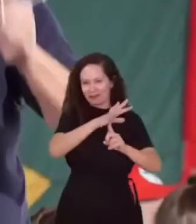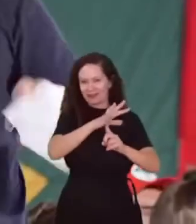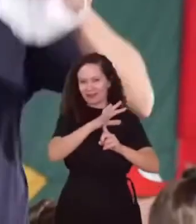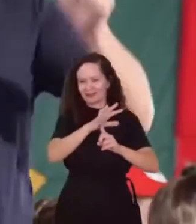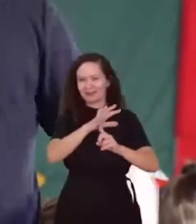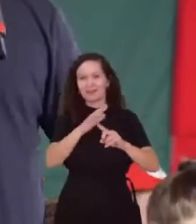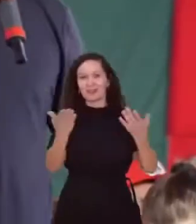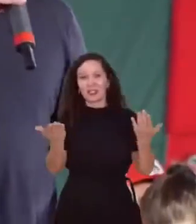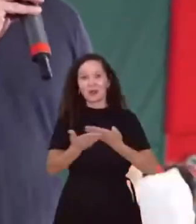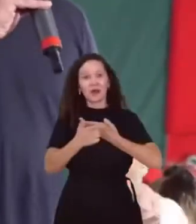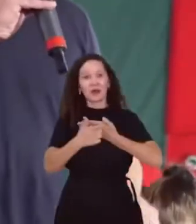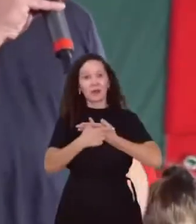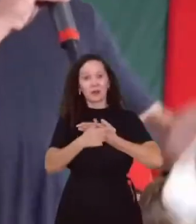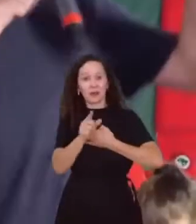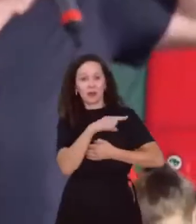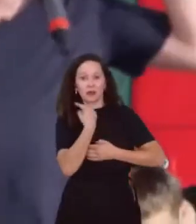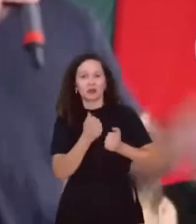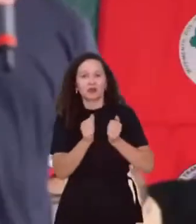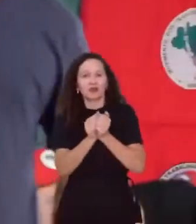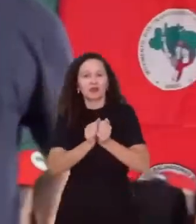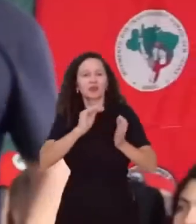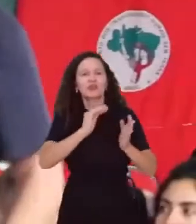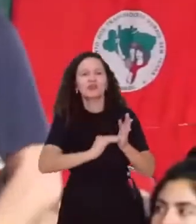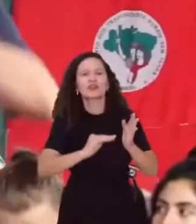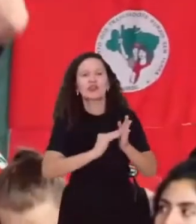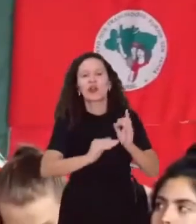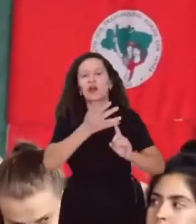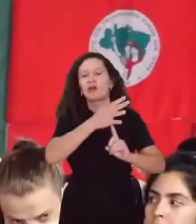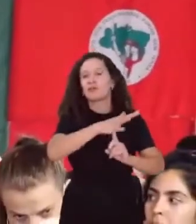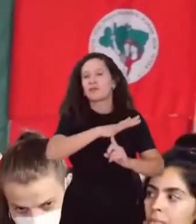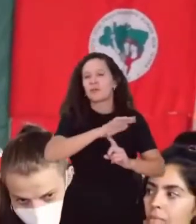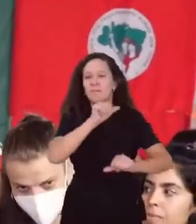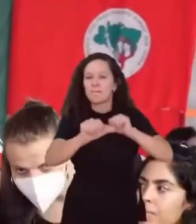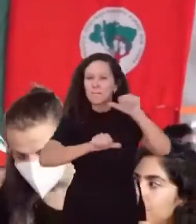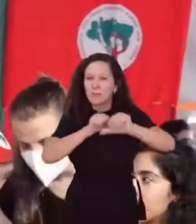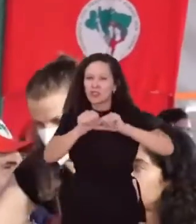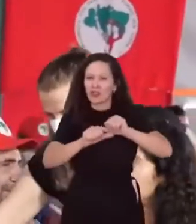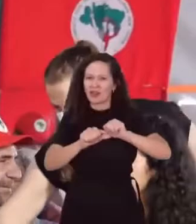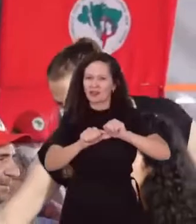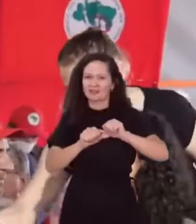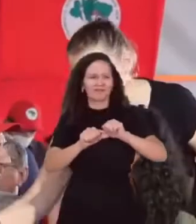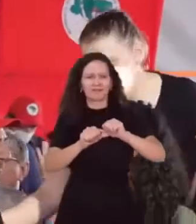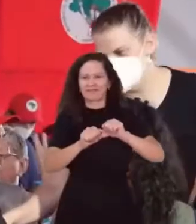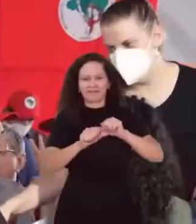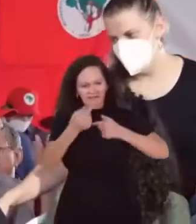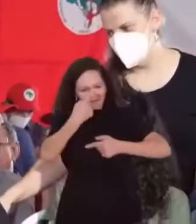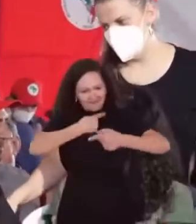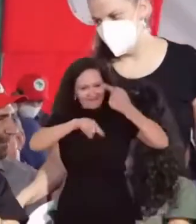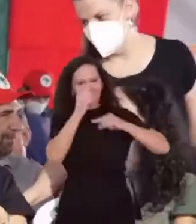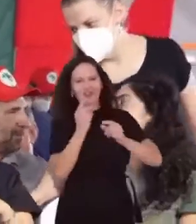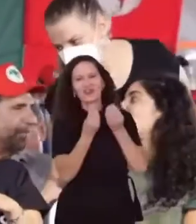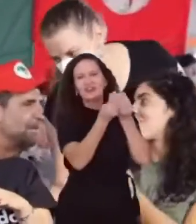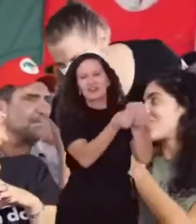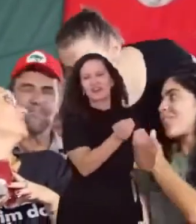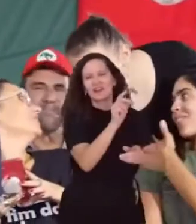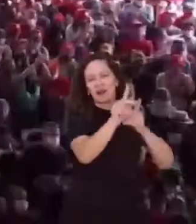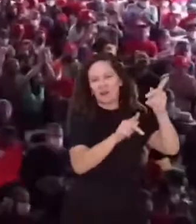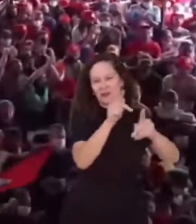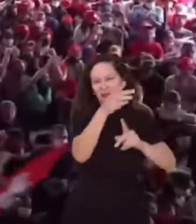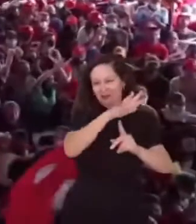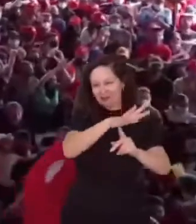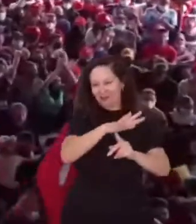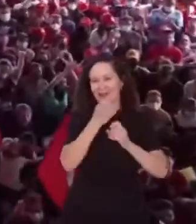de tirar o Paraná da pata do rato e devolver para a mão do povo paranaense. Seja bem-vindo ao PT,